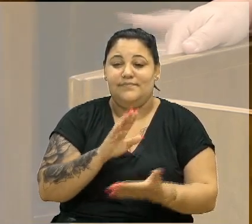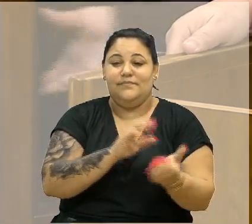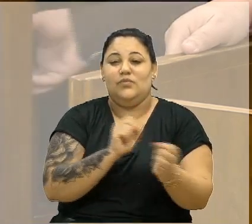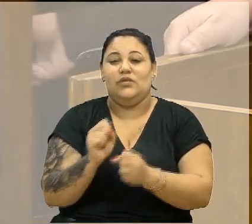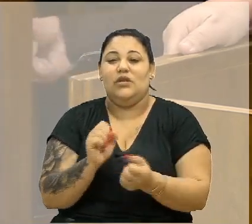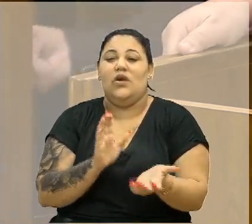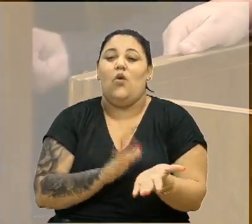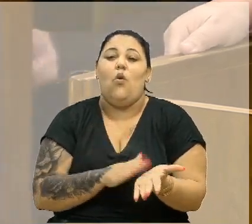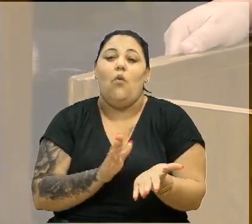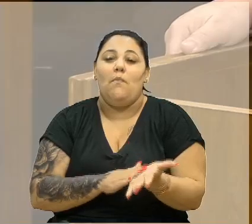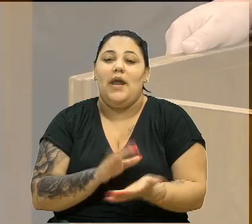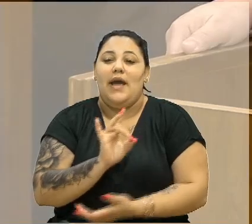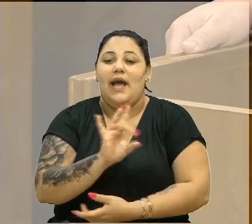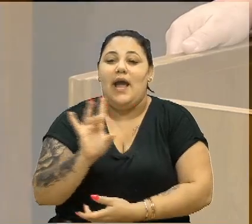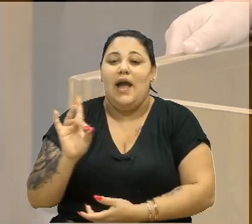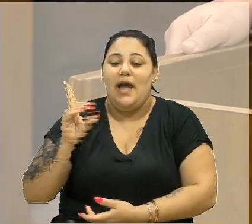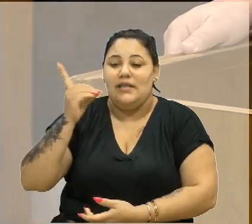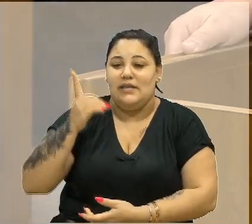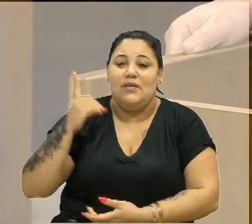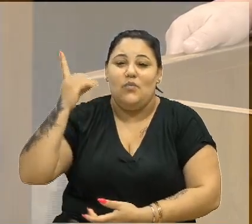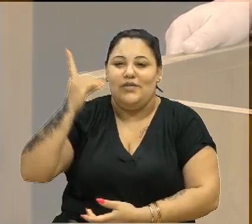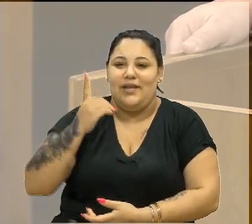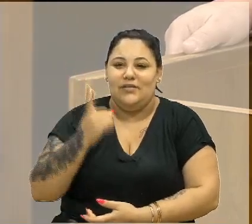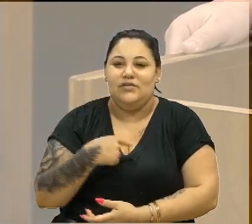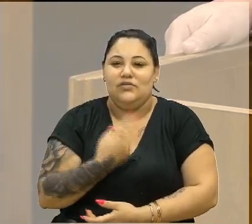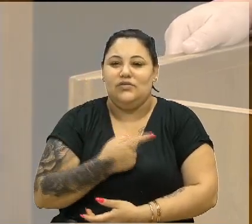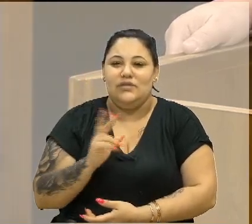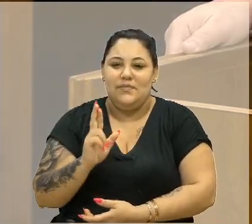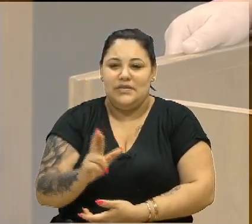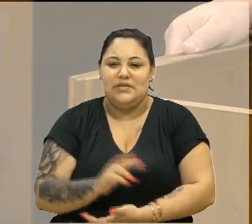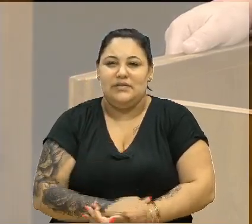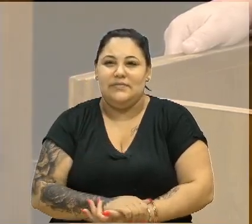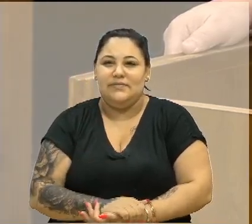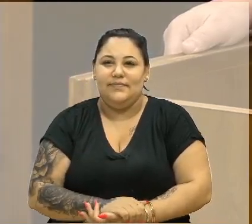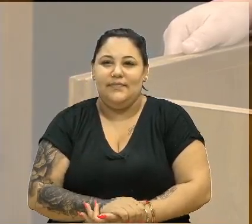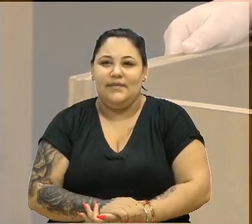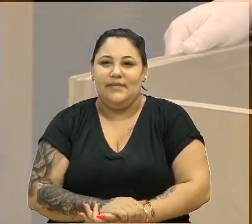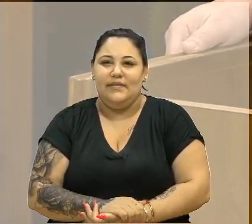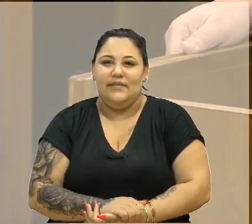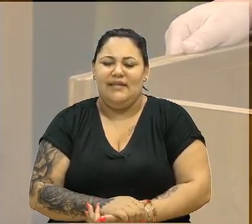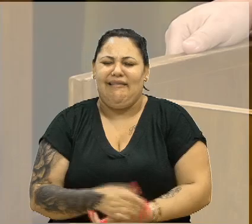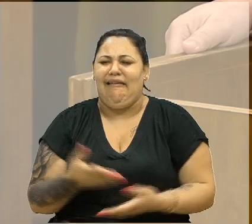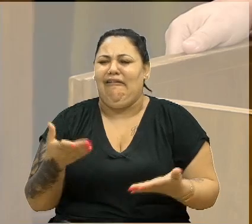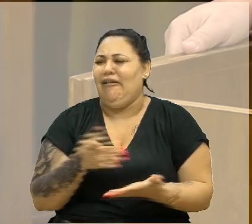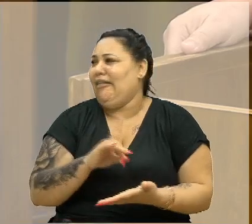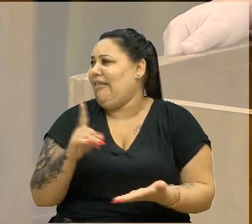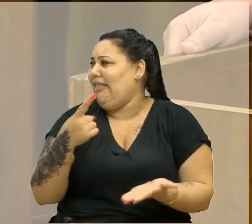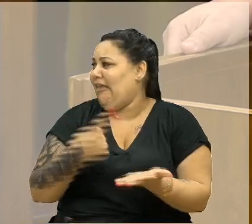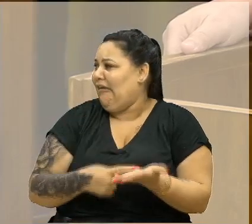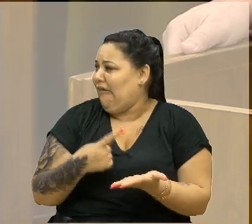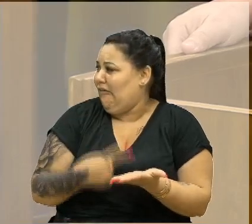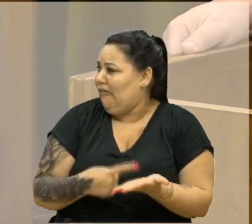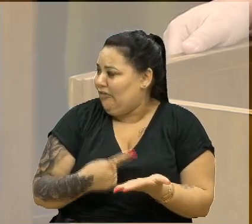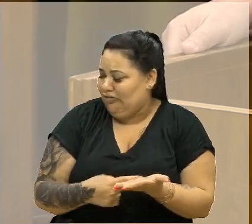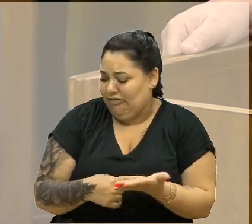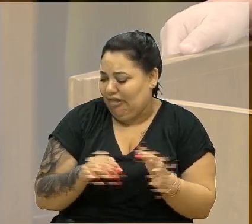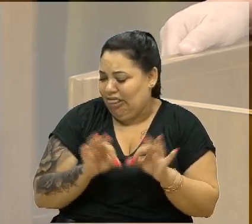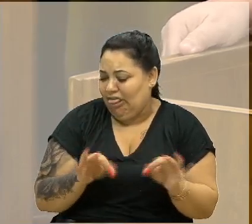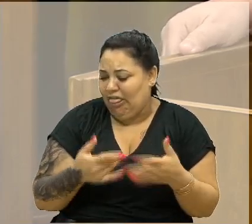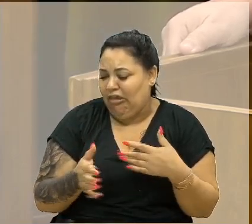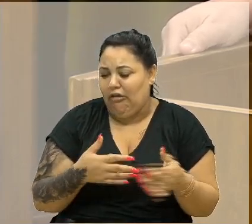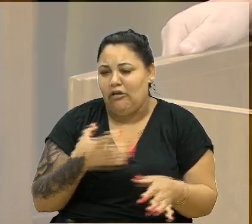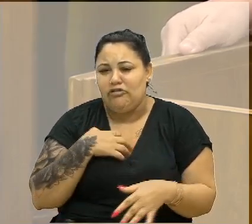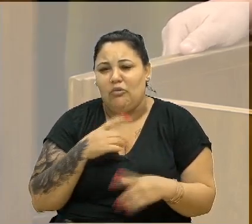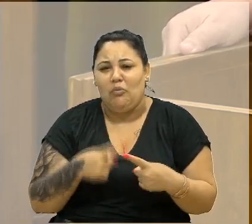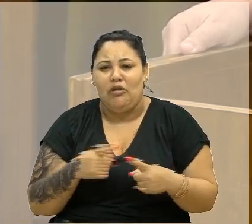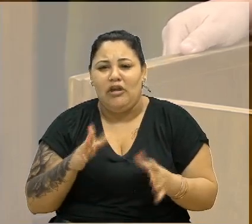cada deputado que está nos representando lá. Agora não vem com acordinho de mesa aí, né? Que aí a gente sabe que às